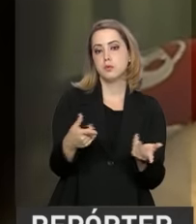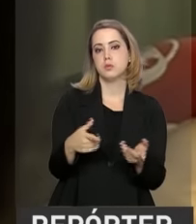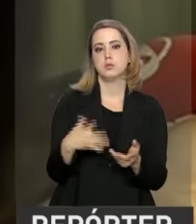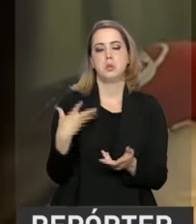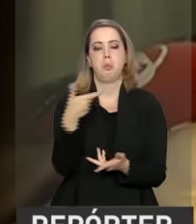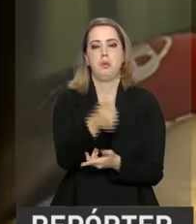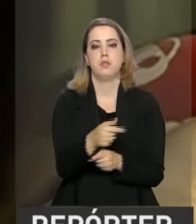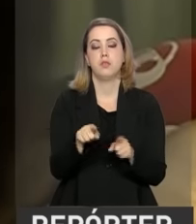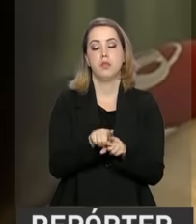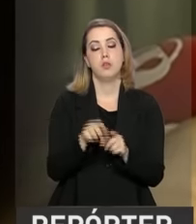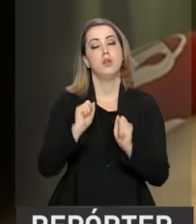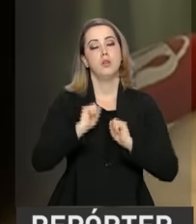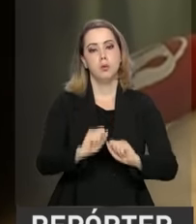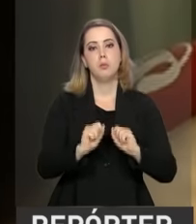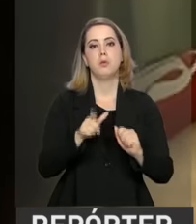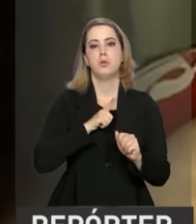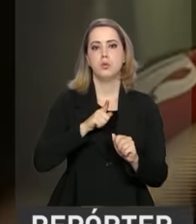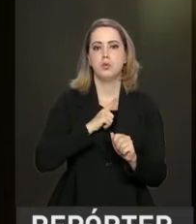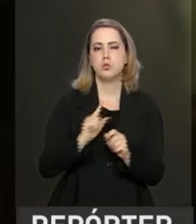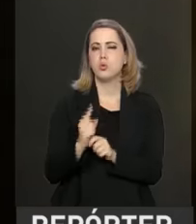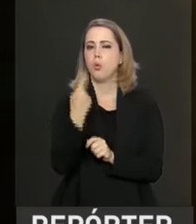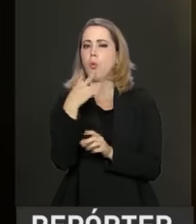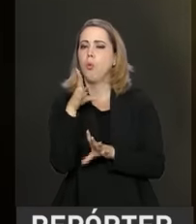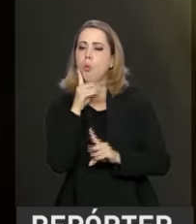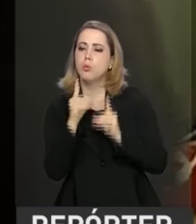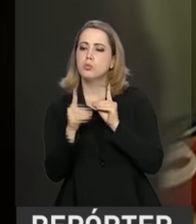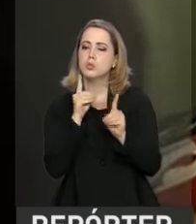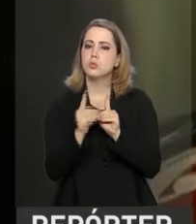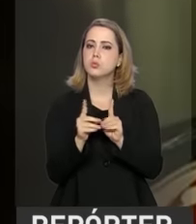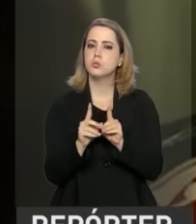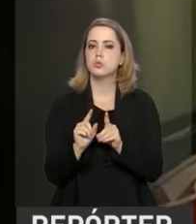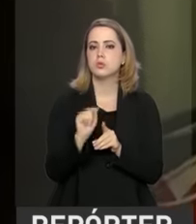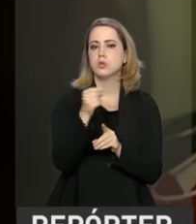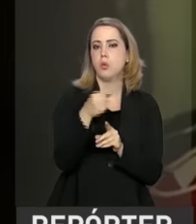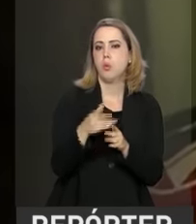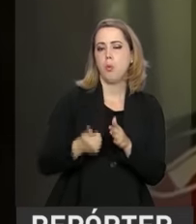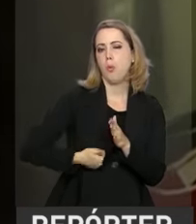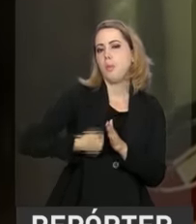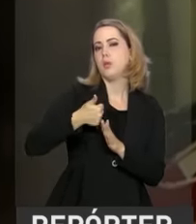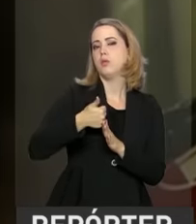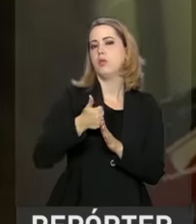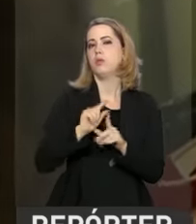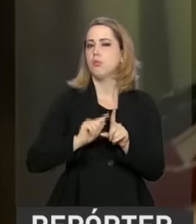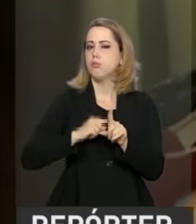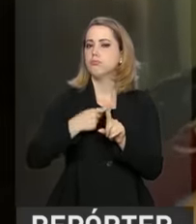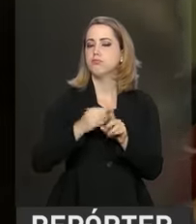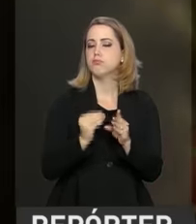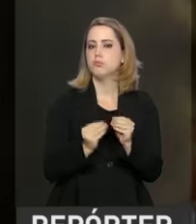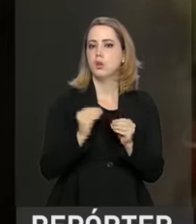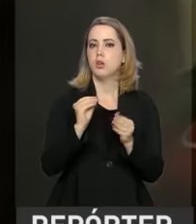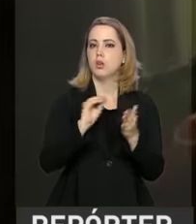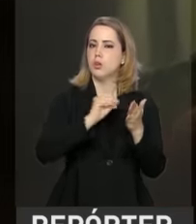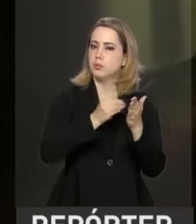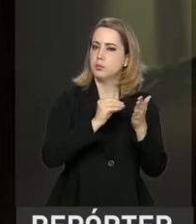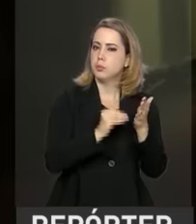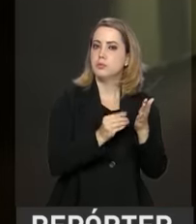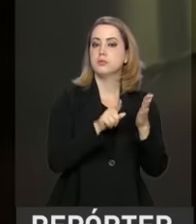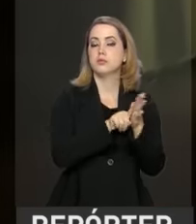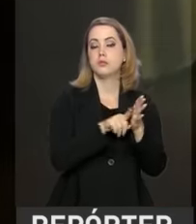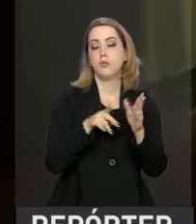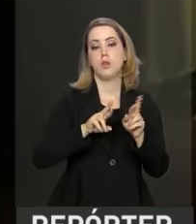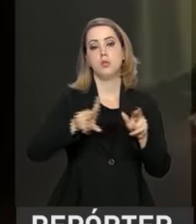não caiba uma discussão e um aperfeiçoamento, tendo em vista aspectos